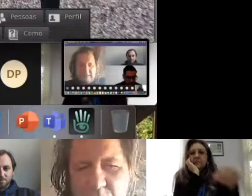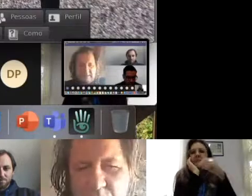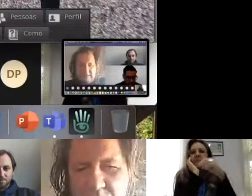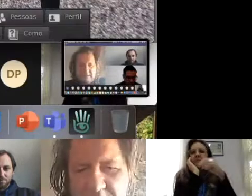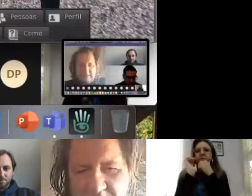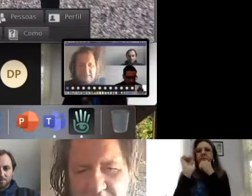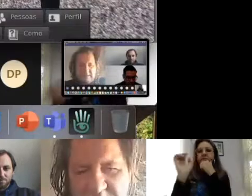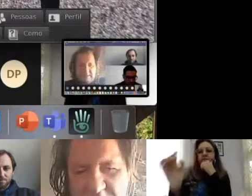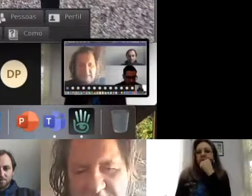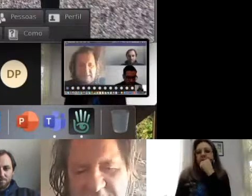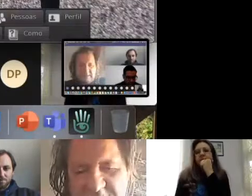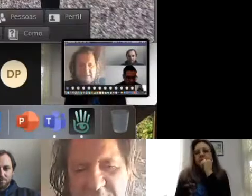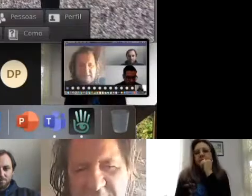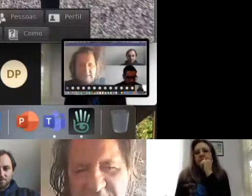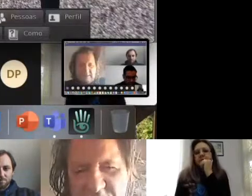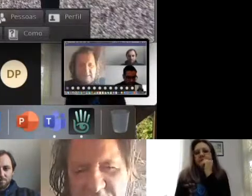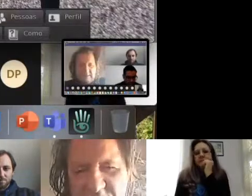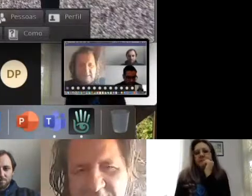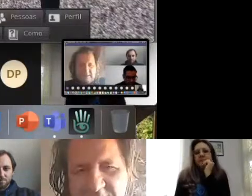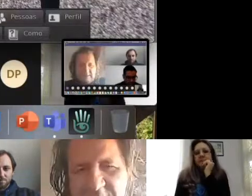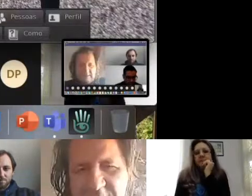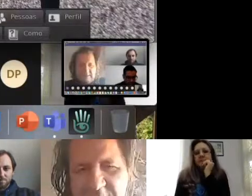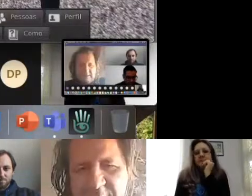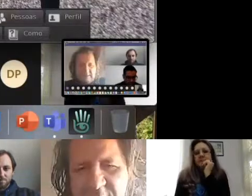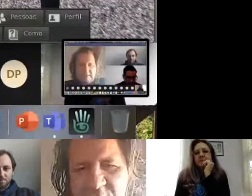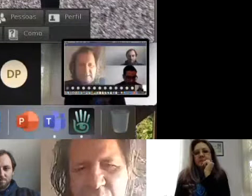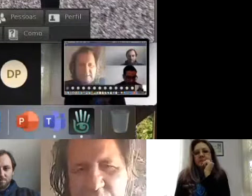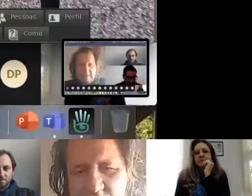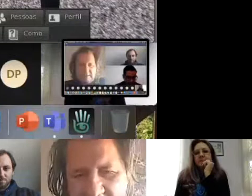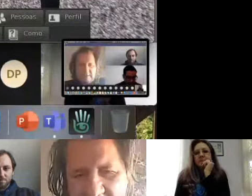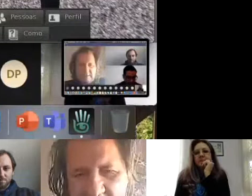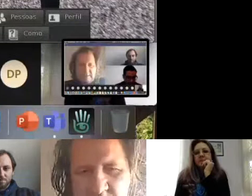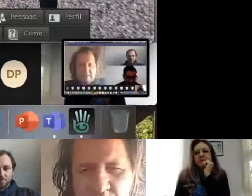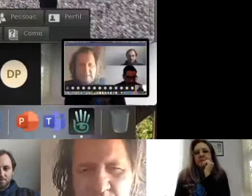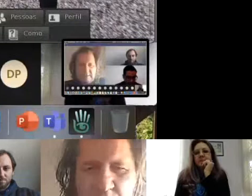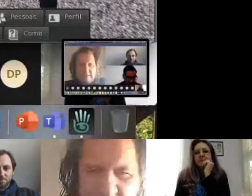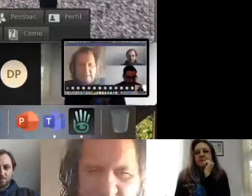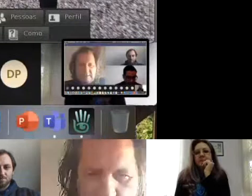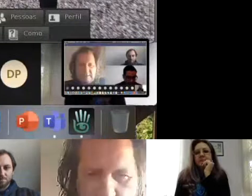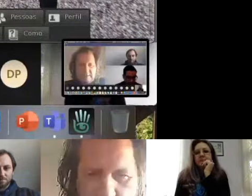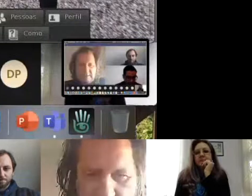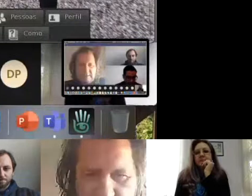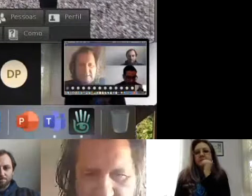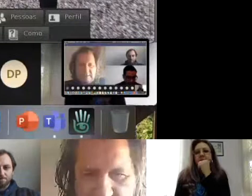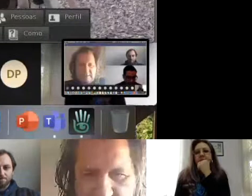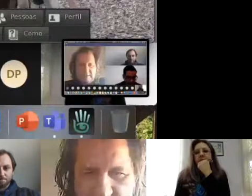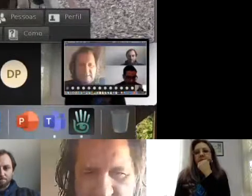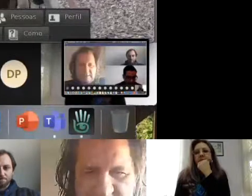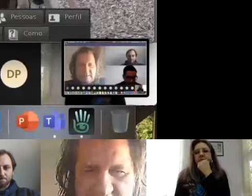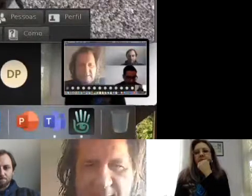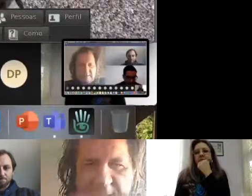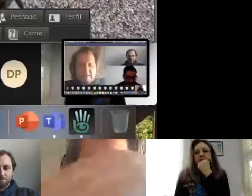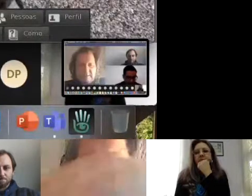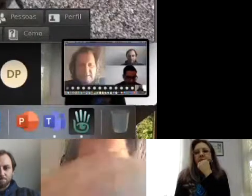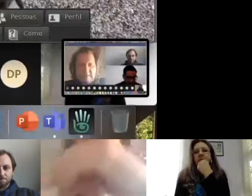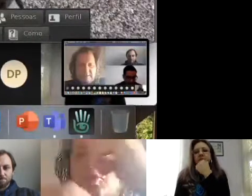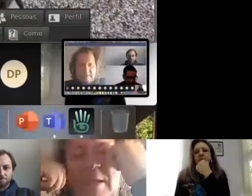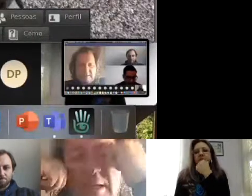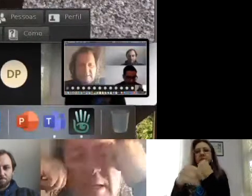ainda da cybercultura, né? Isto é, da separação ainda entre mundo real e mundo virtual, né?